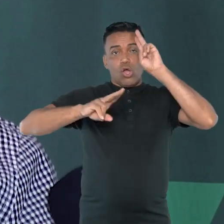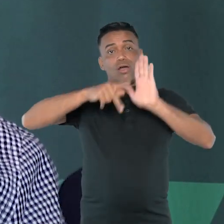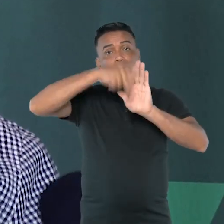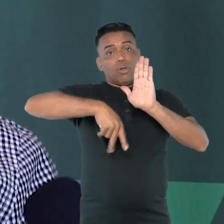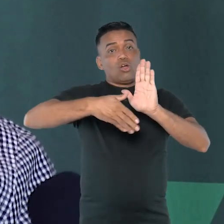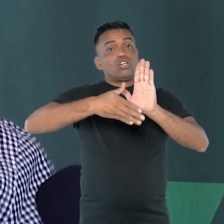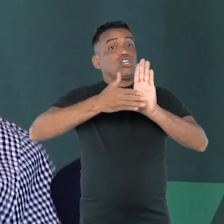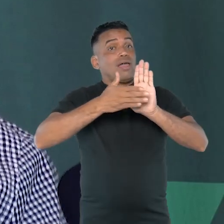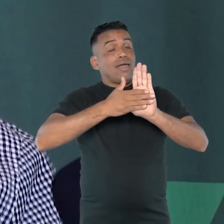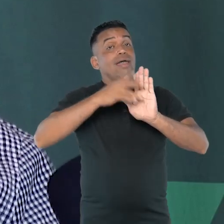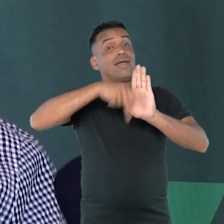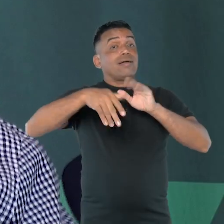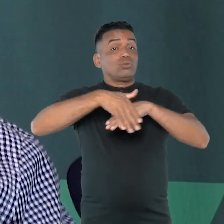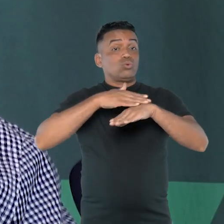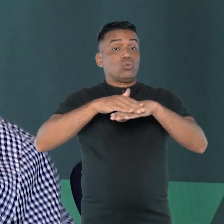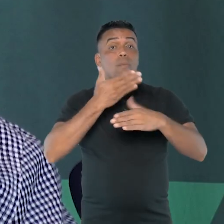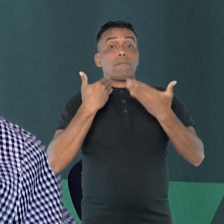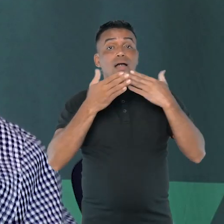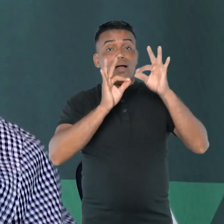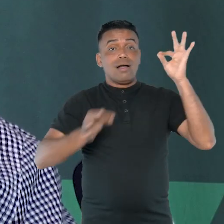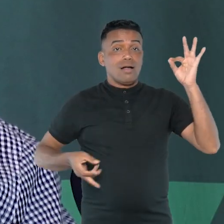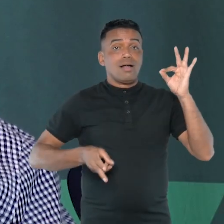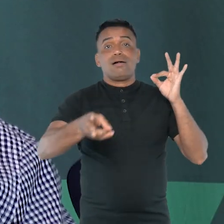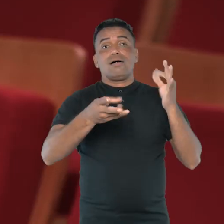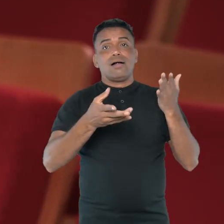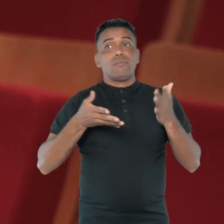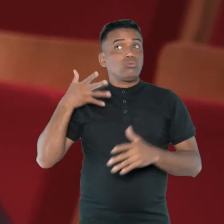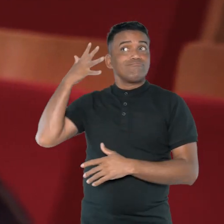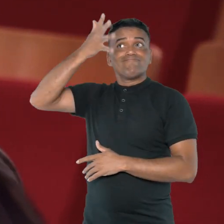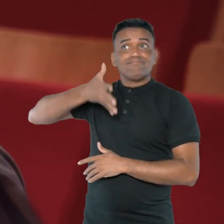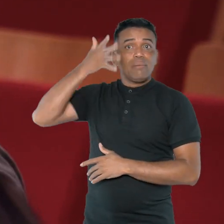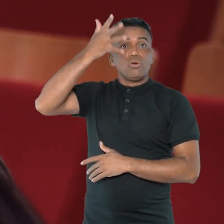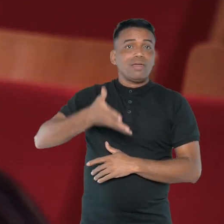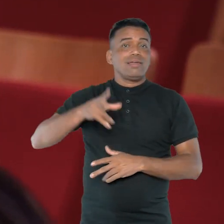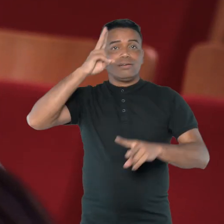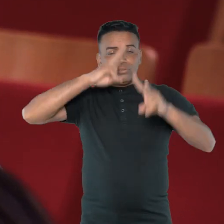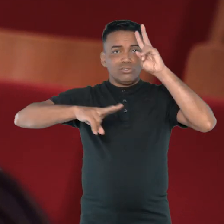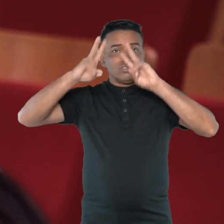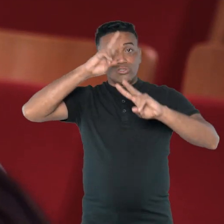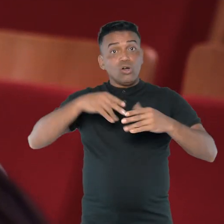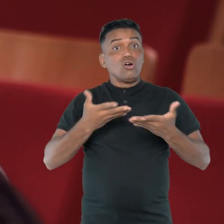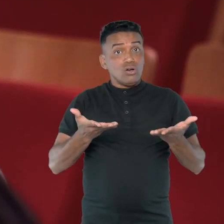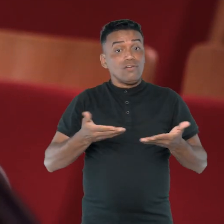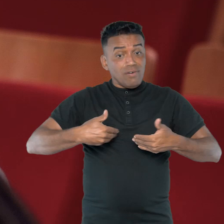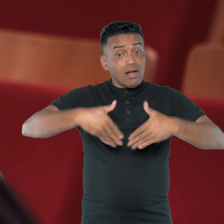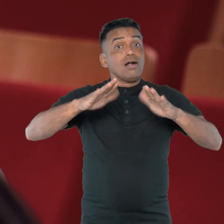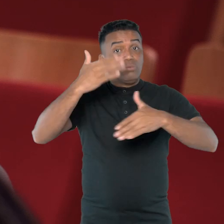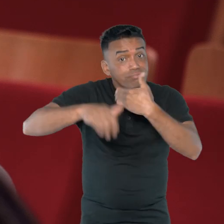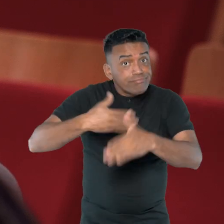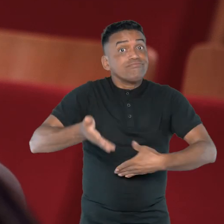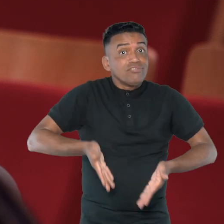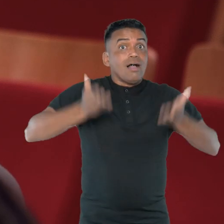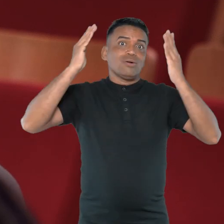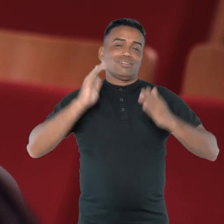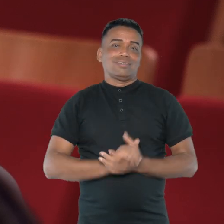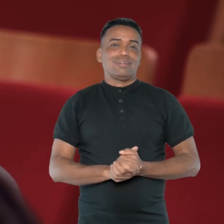do Sempre um Papo. Já está na hora de fazer isso com os depoimentos, contando as histórias, Afonso. Vamos